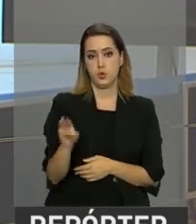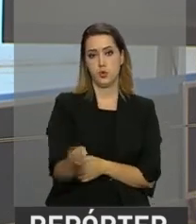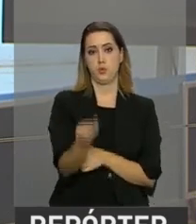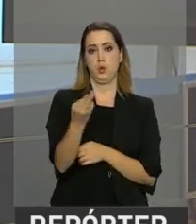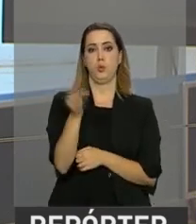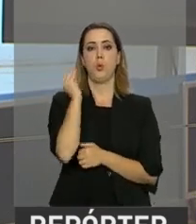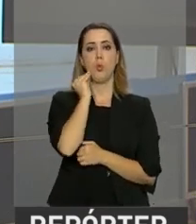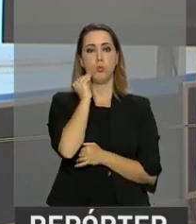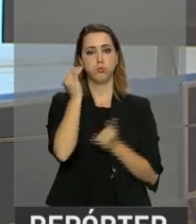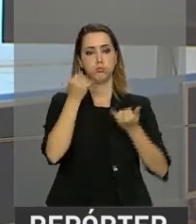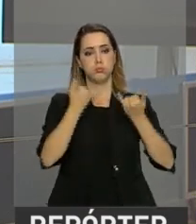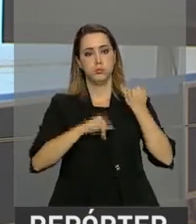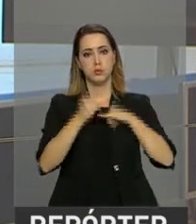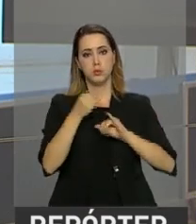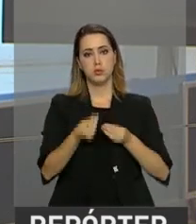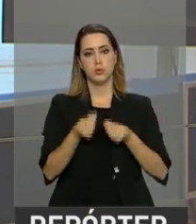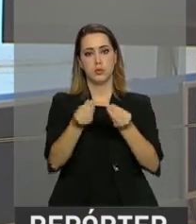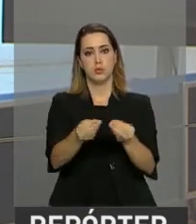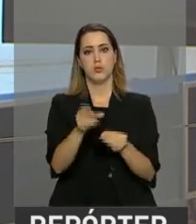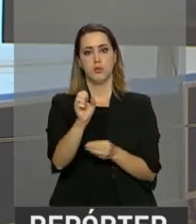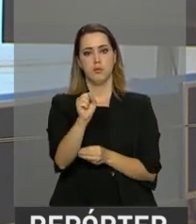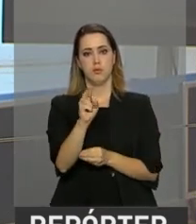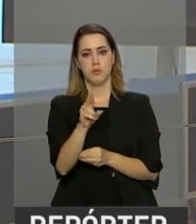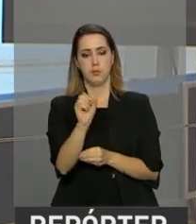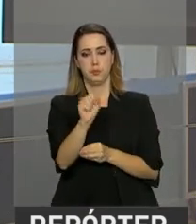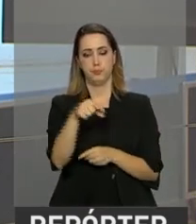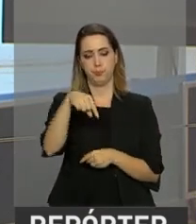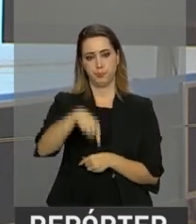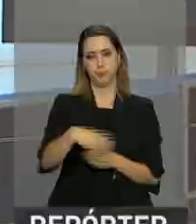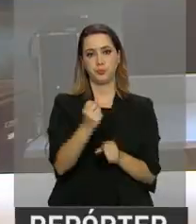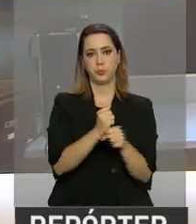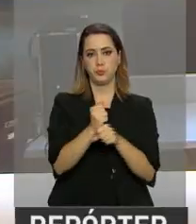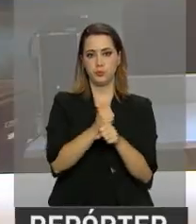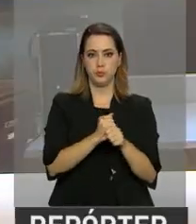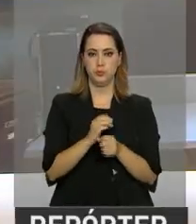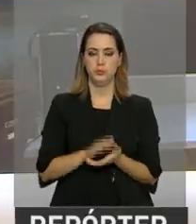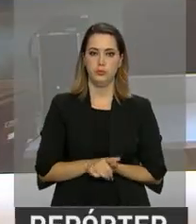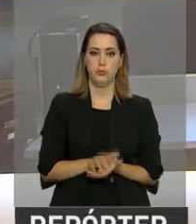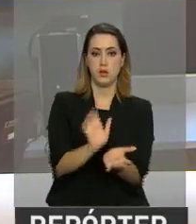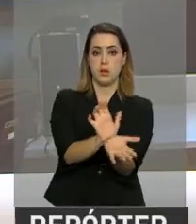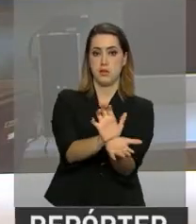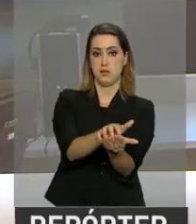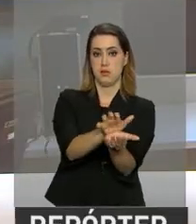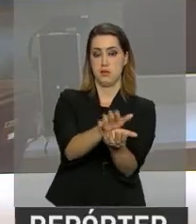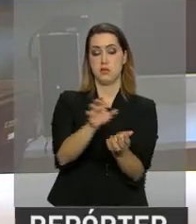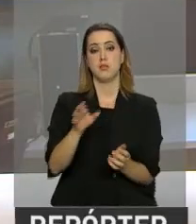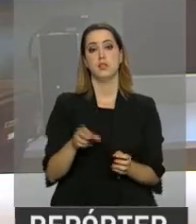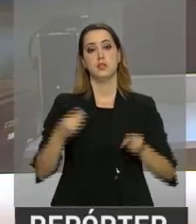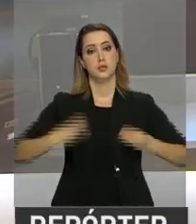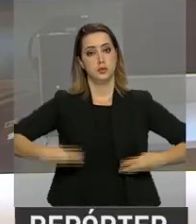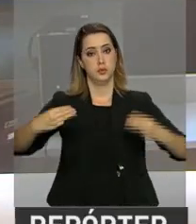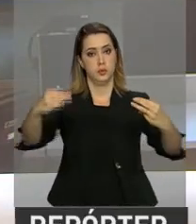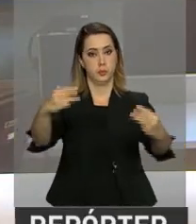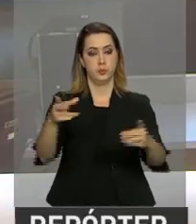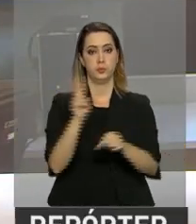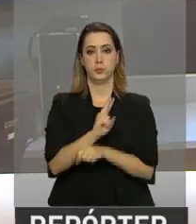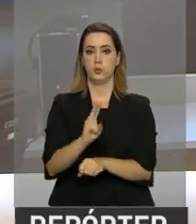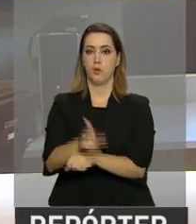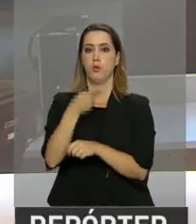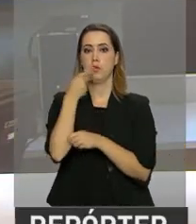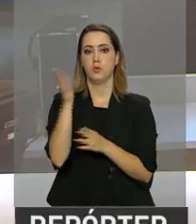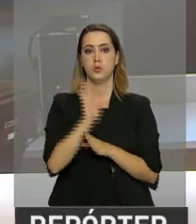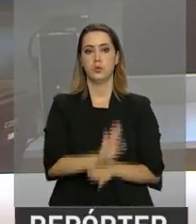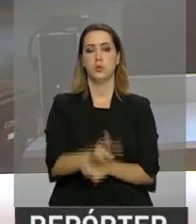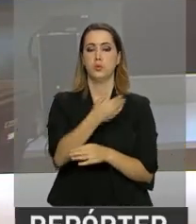de testes do HIV foram encaminhados às unidades de saúde só este ano. Em Recife, o ministro da Defesa falou hoje sobre o apoio